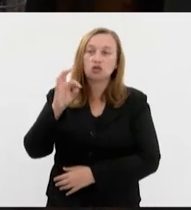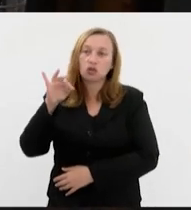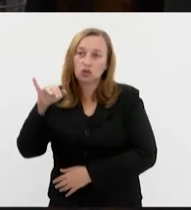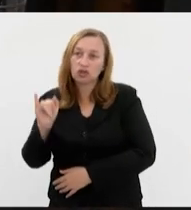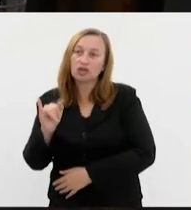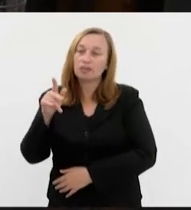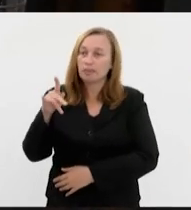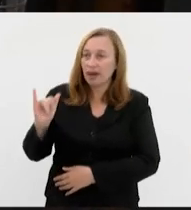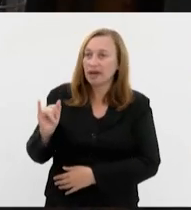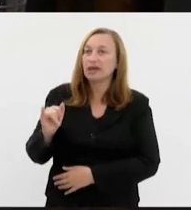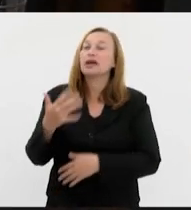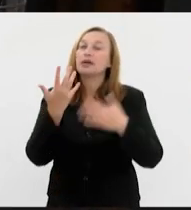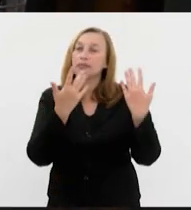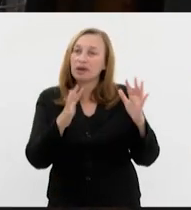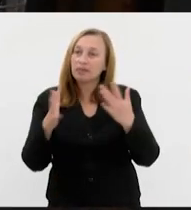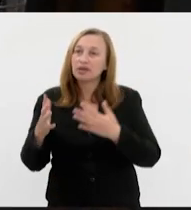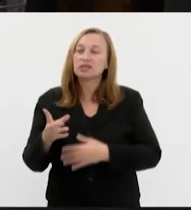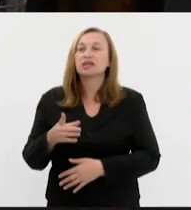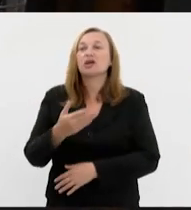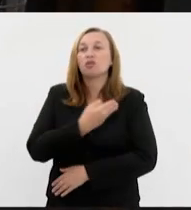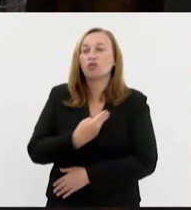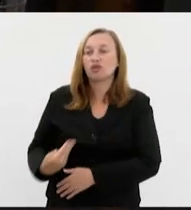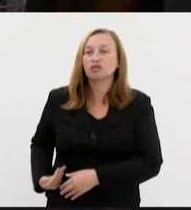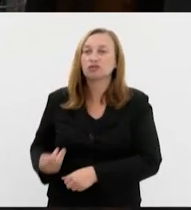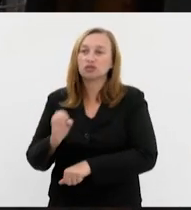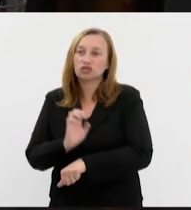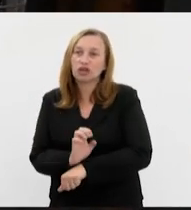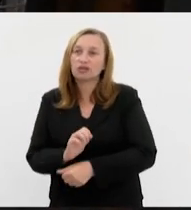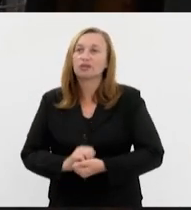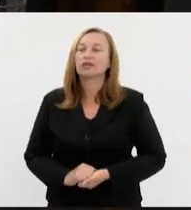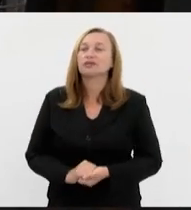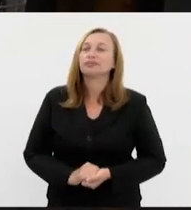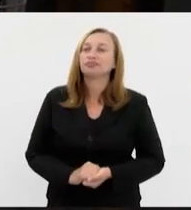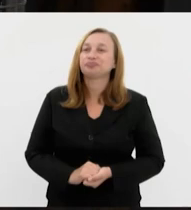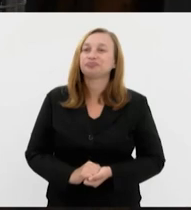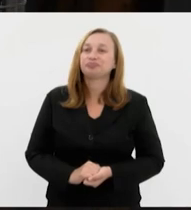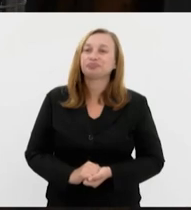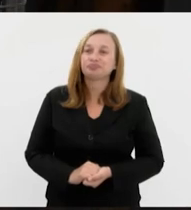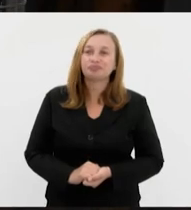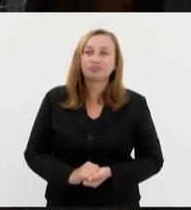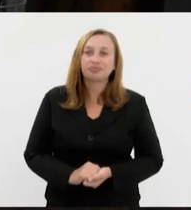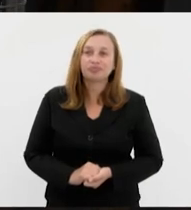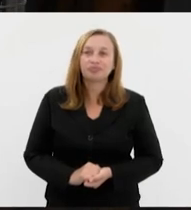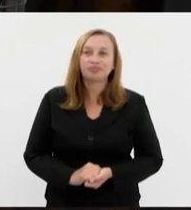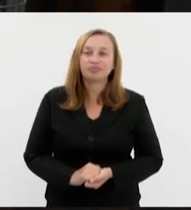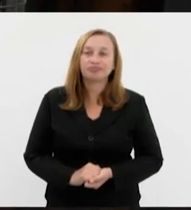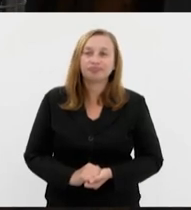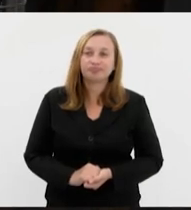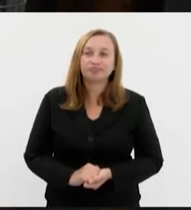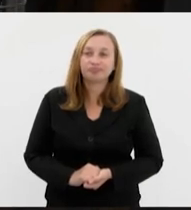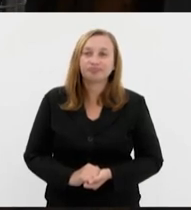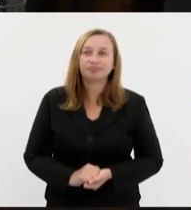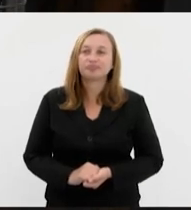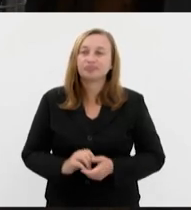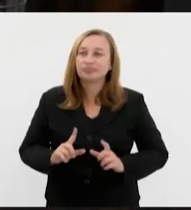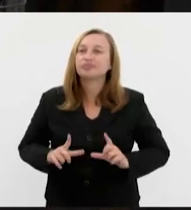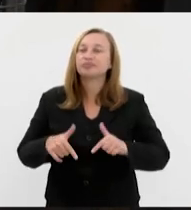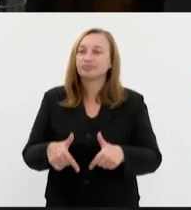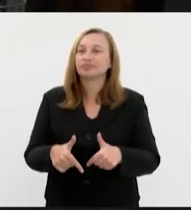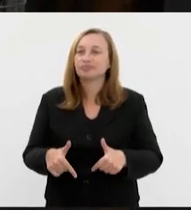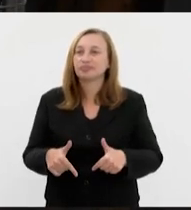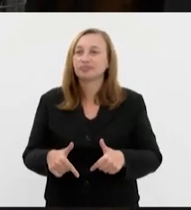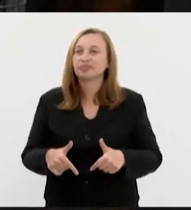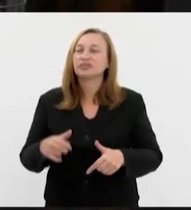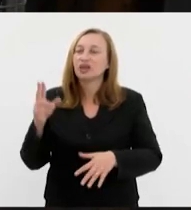Pai, e parabenizar o governo do Estado pela presteza, proatividade